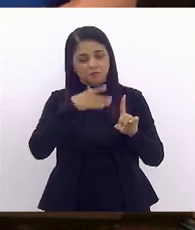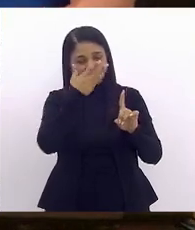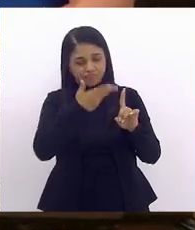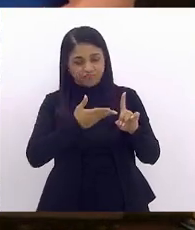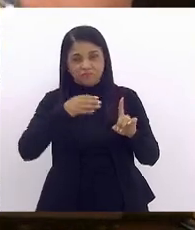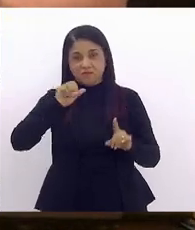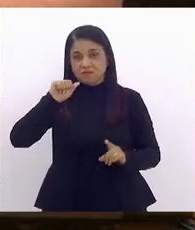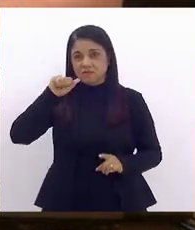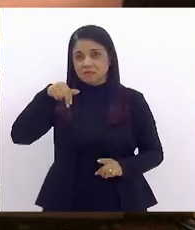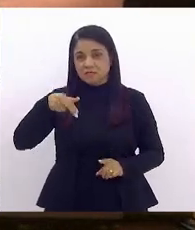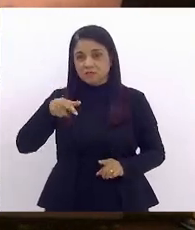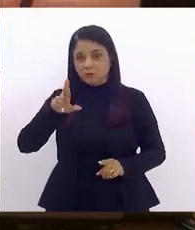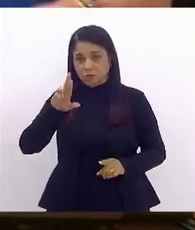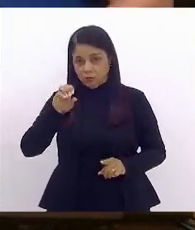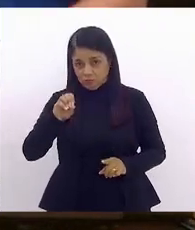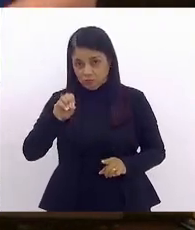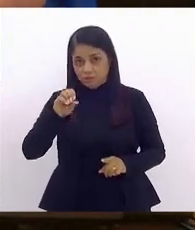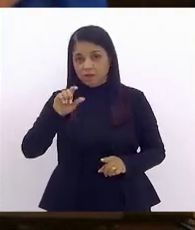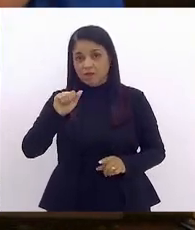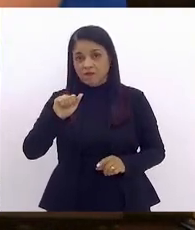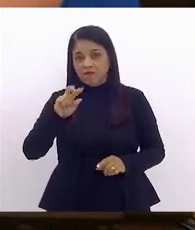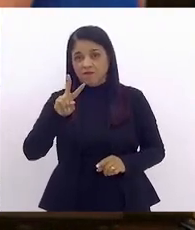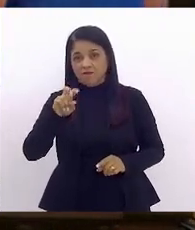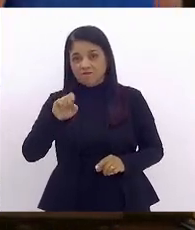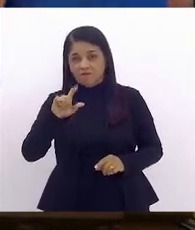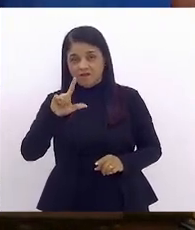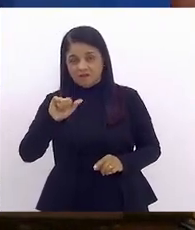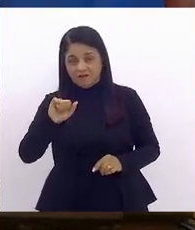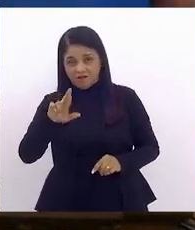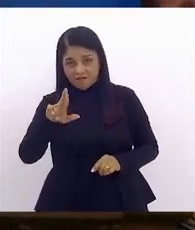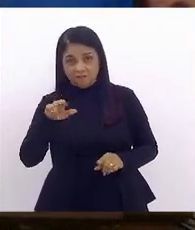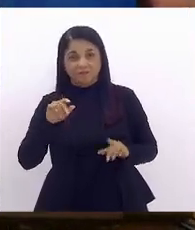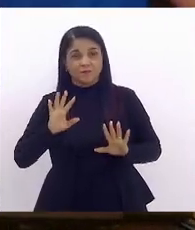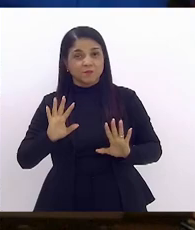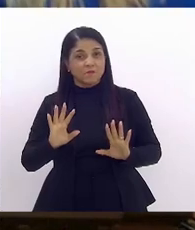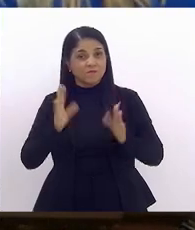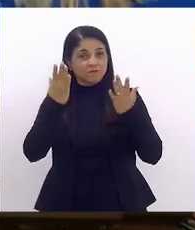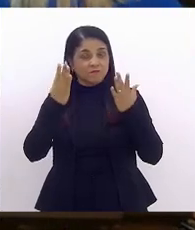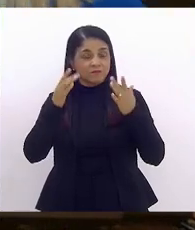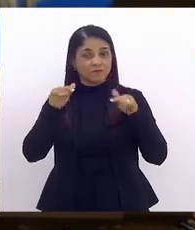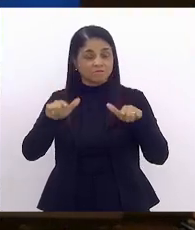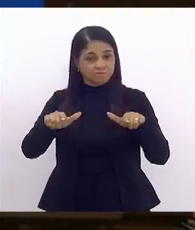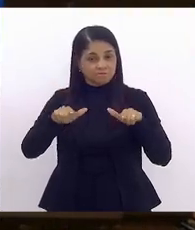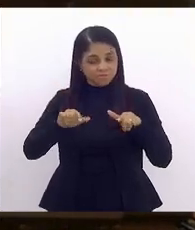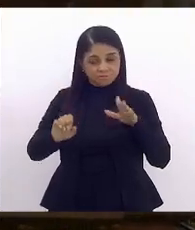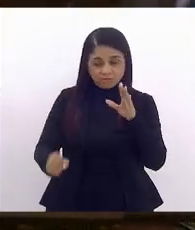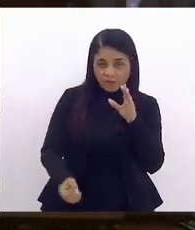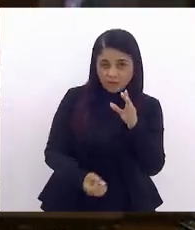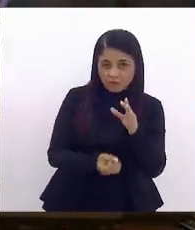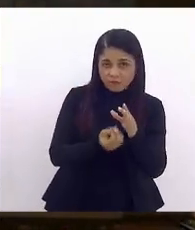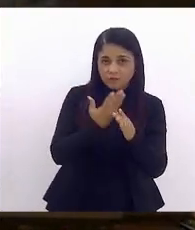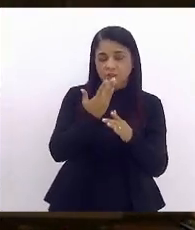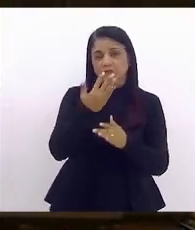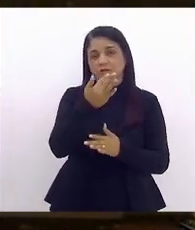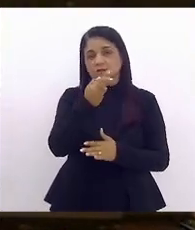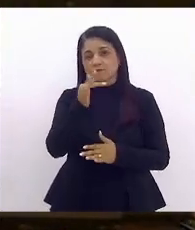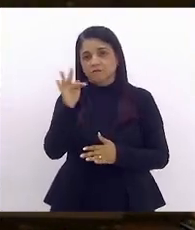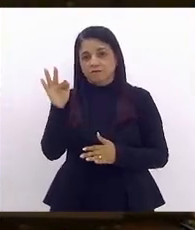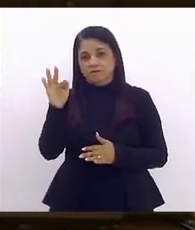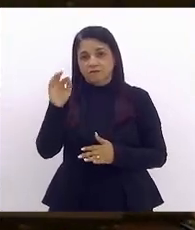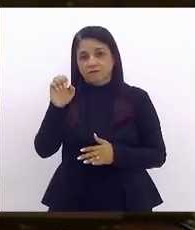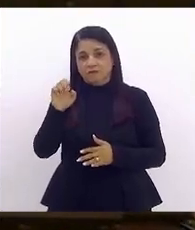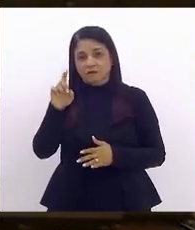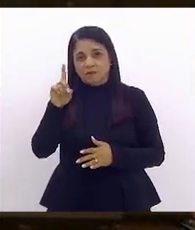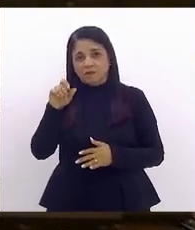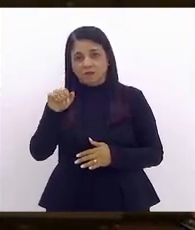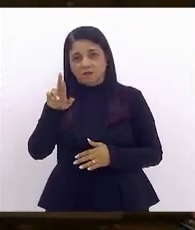também a gente fazer a festiva da comenda e da fundação da Federação das Ligas e Escola de